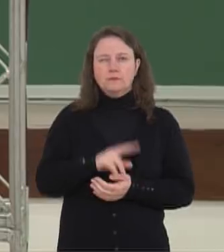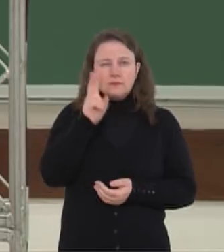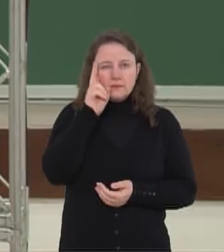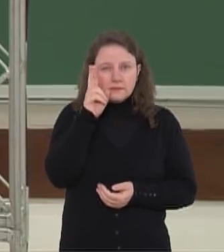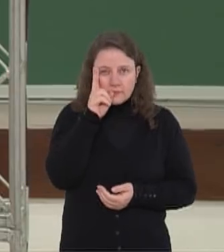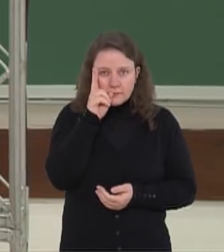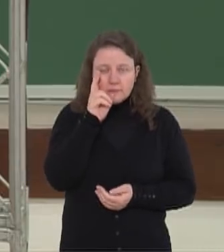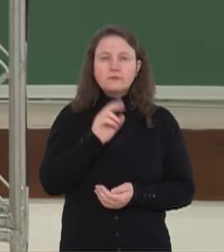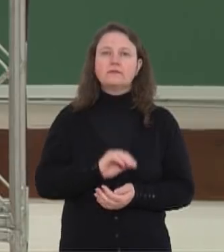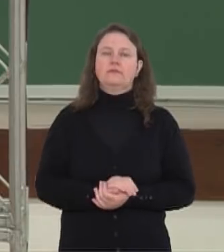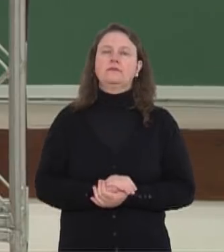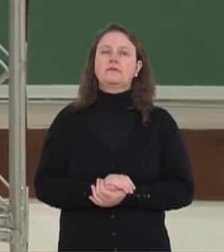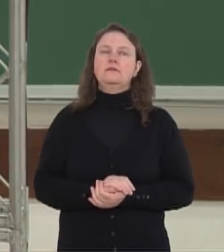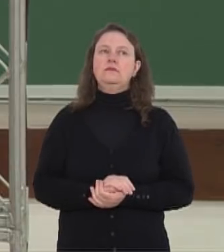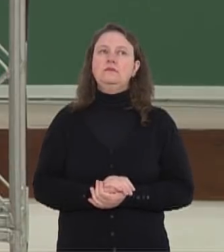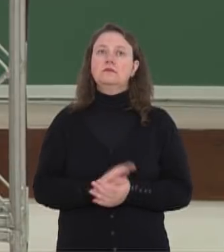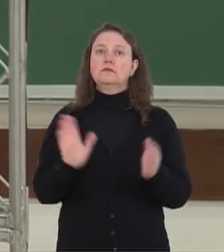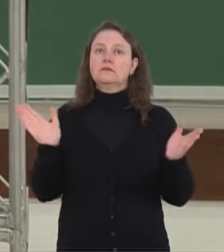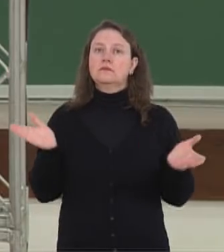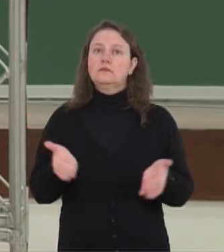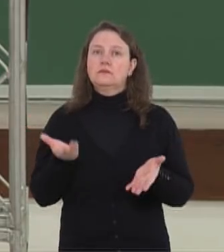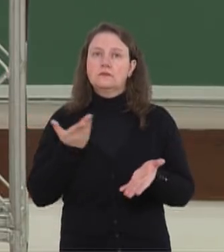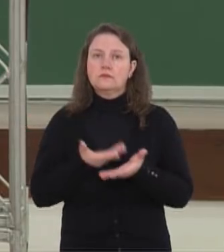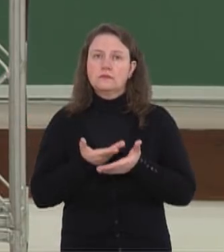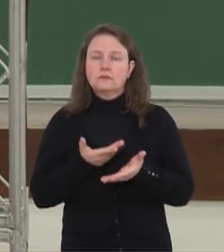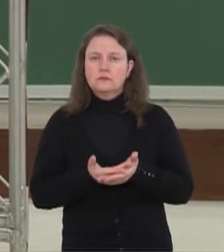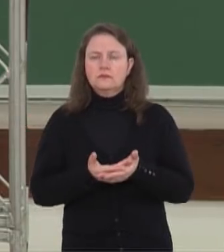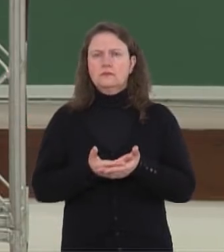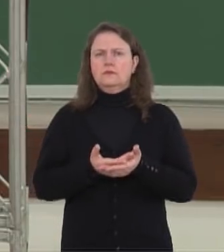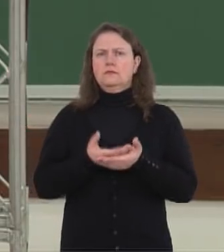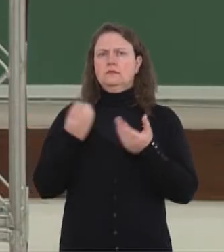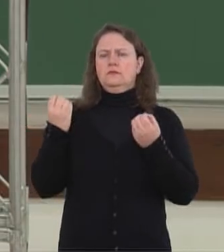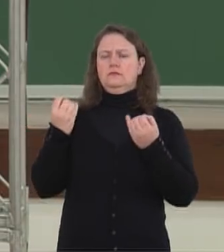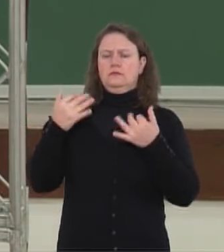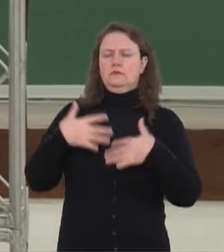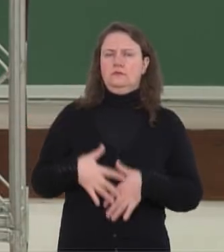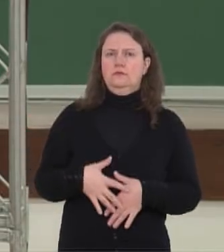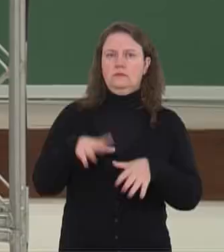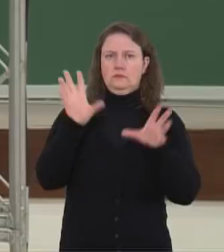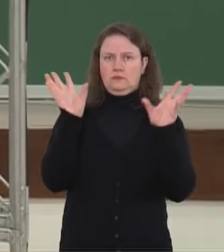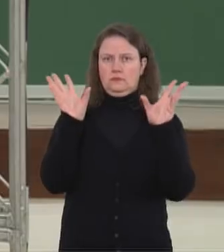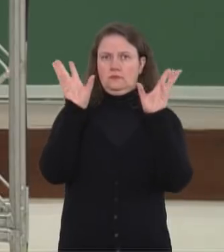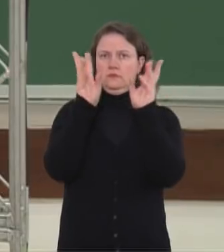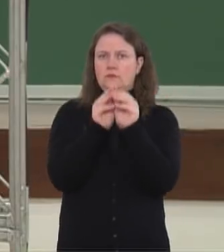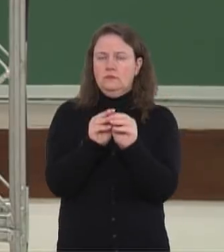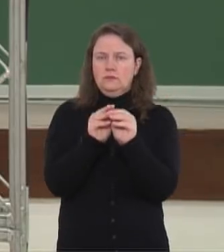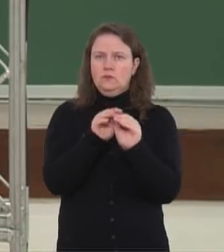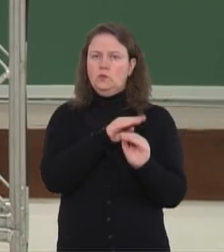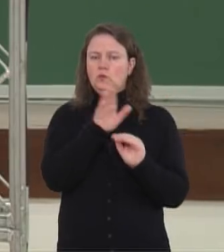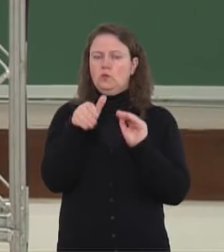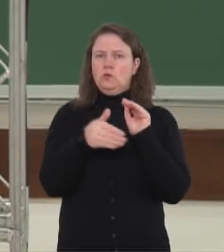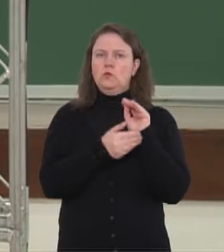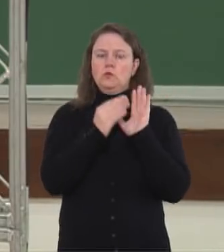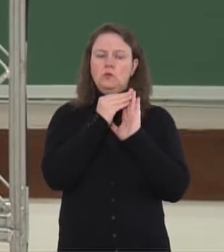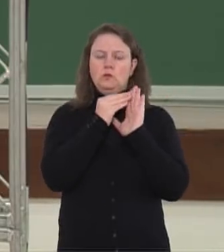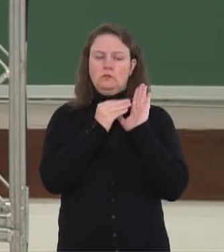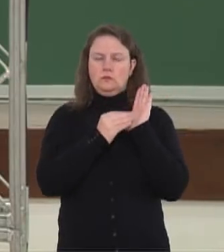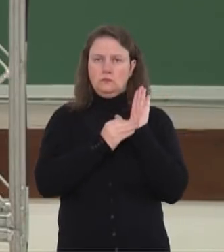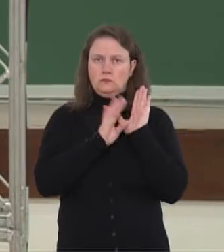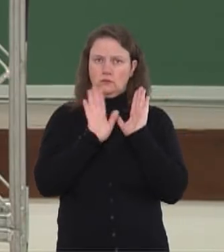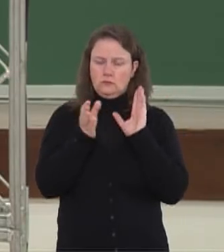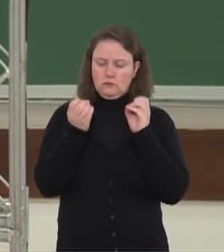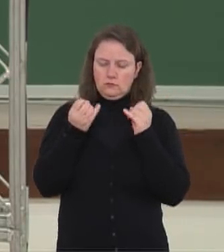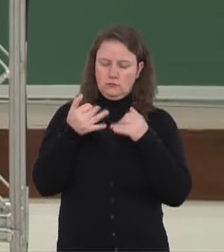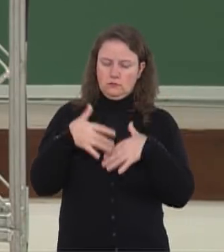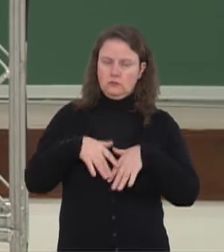disso? Na nossa aulinha de hoje, então, nós vamos fazer a revisão de todos os conteúdos